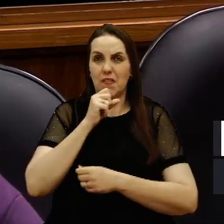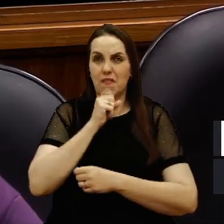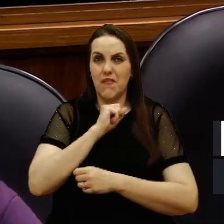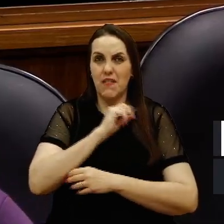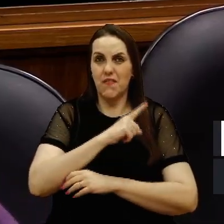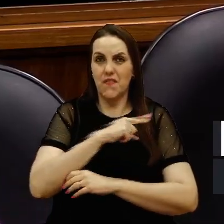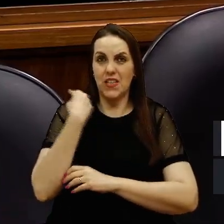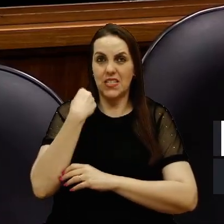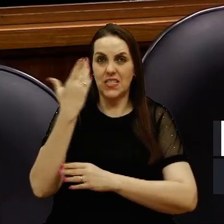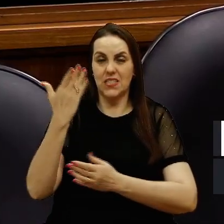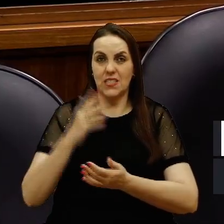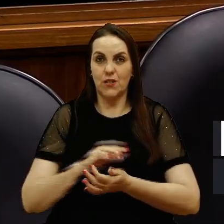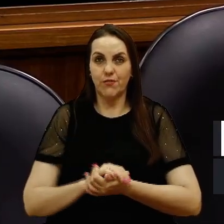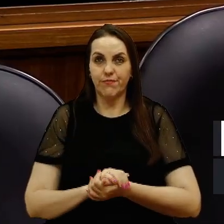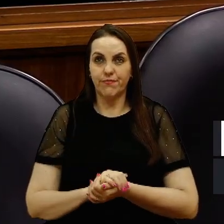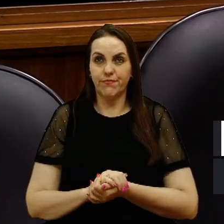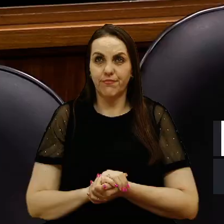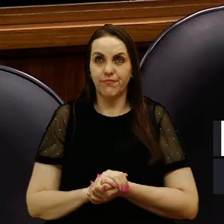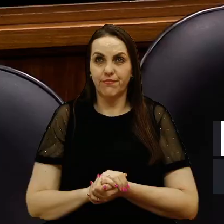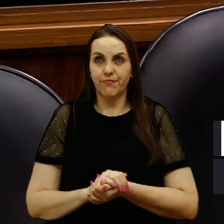está vencido.